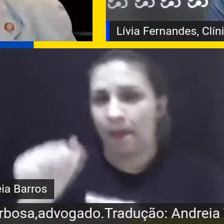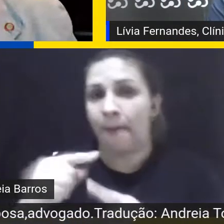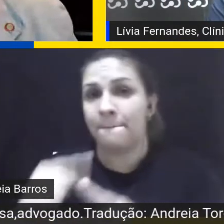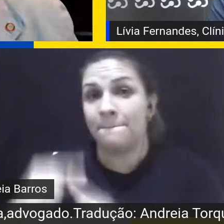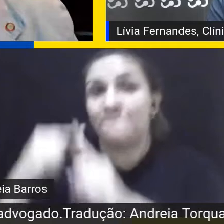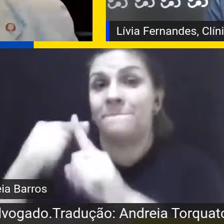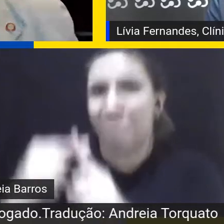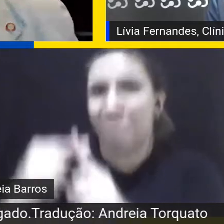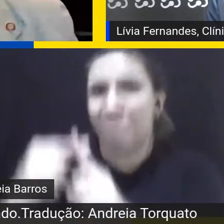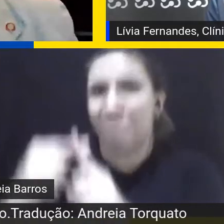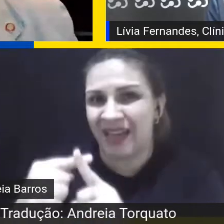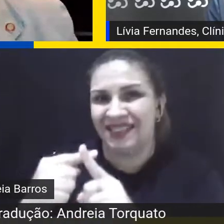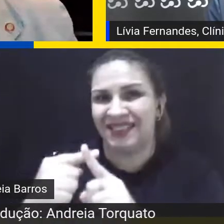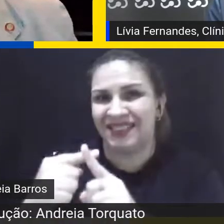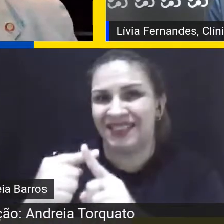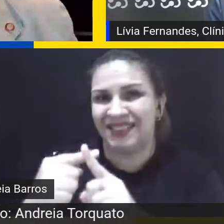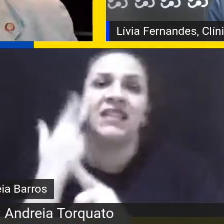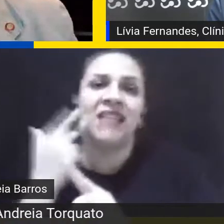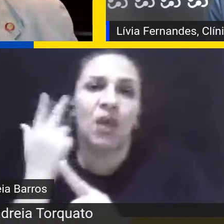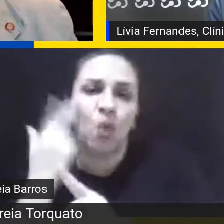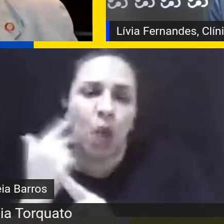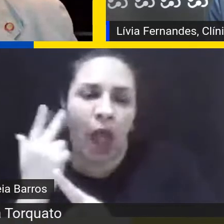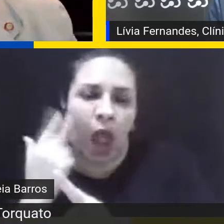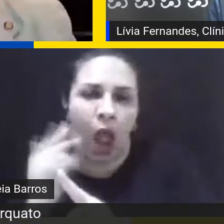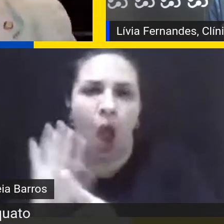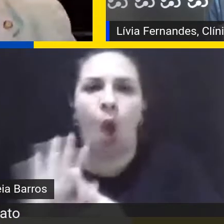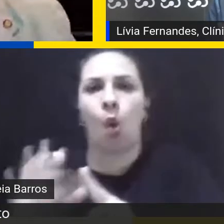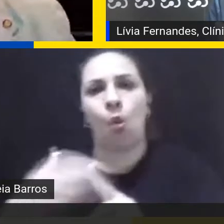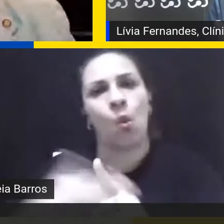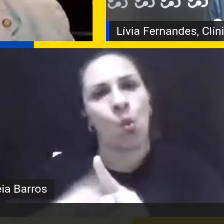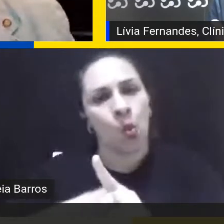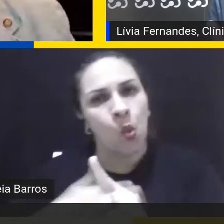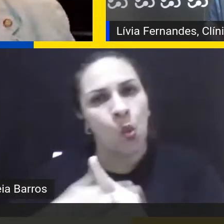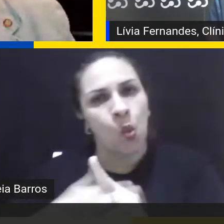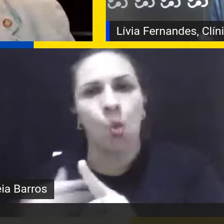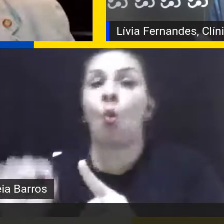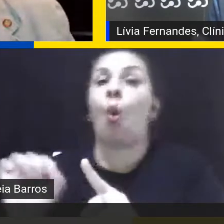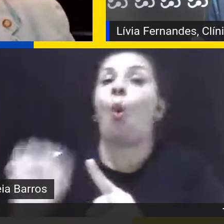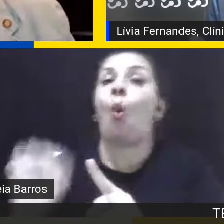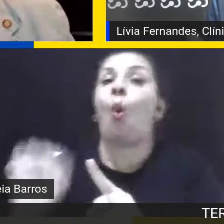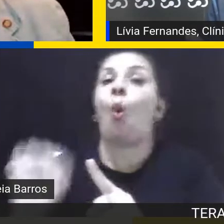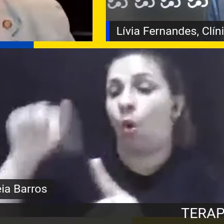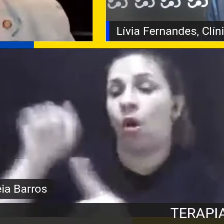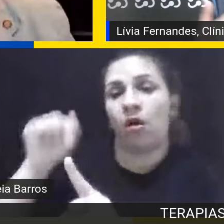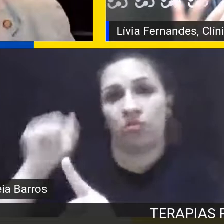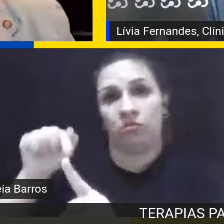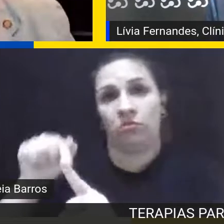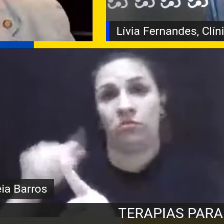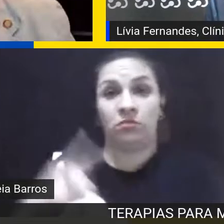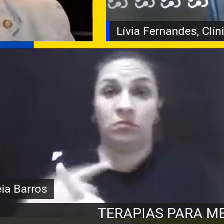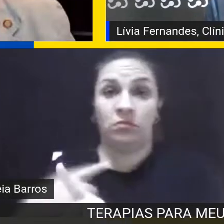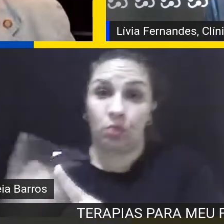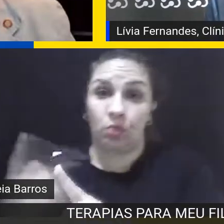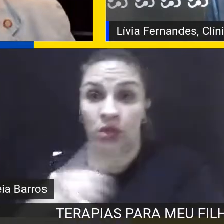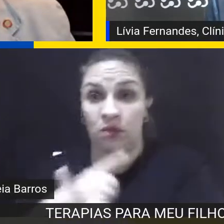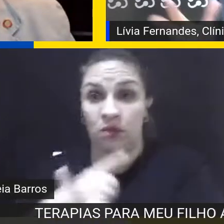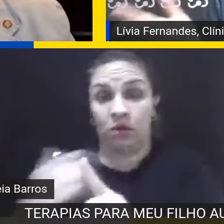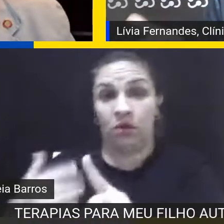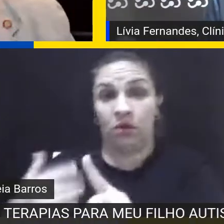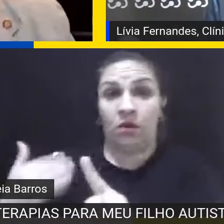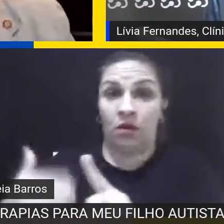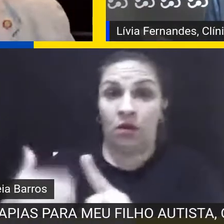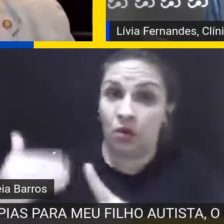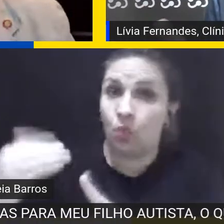mais naturalística, ela é uma terapia onde a gente desenvolve com a criança,